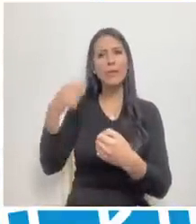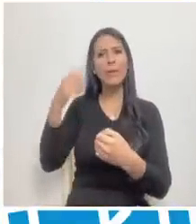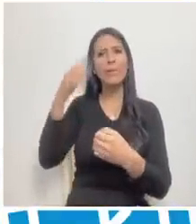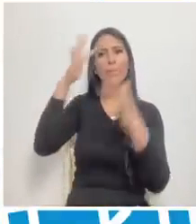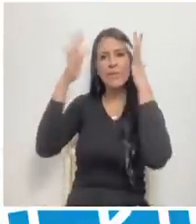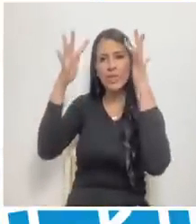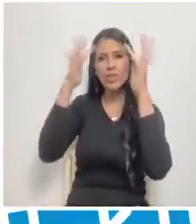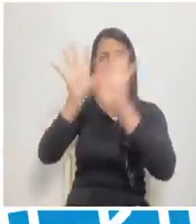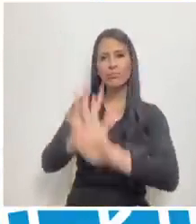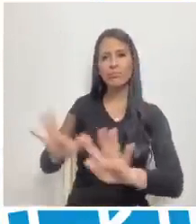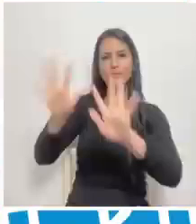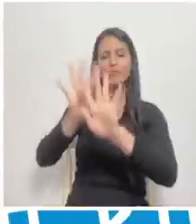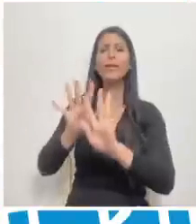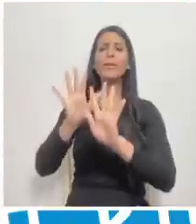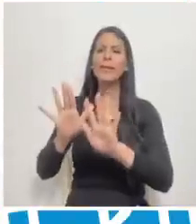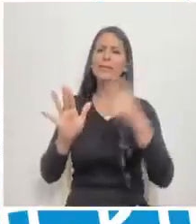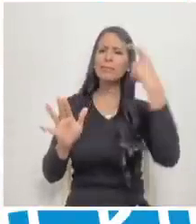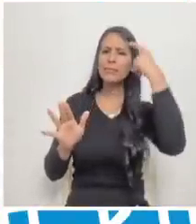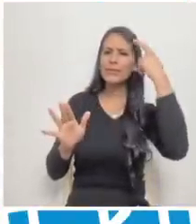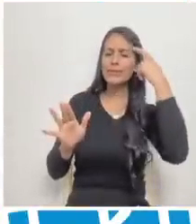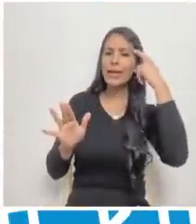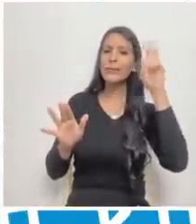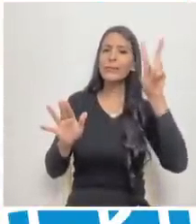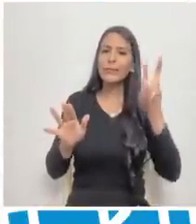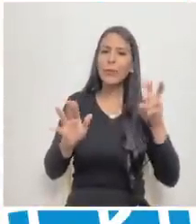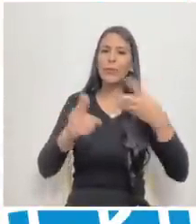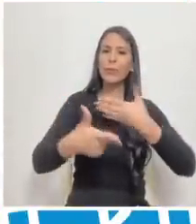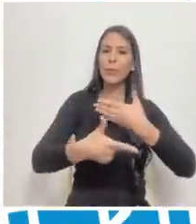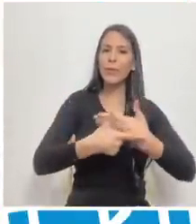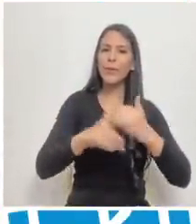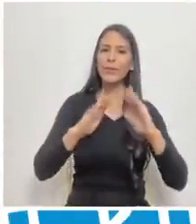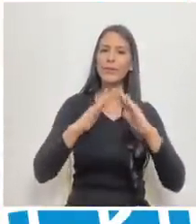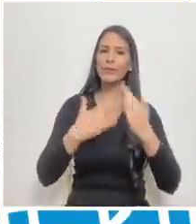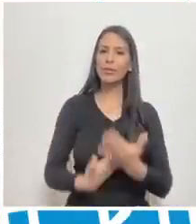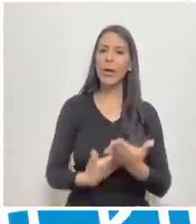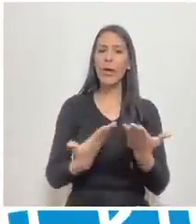de papel da escola, de professor